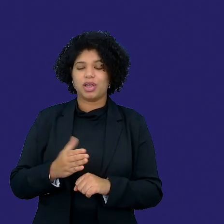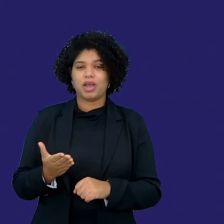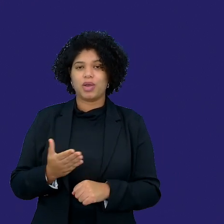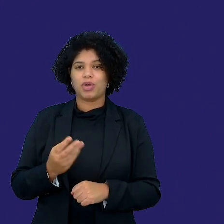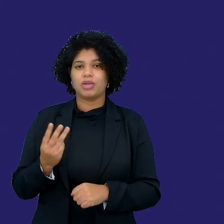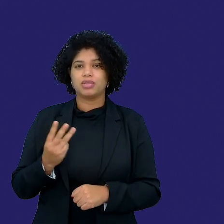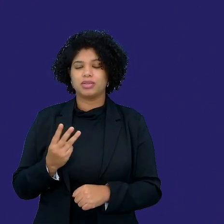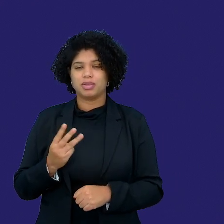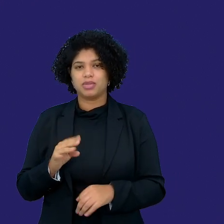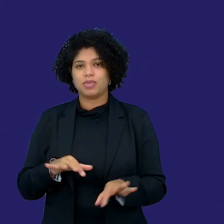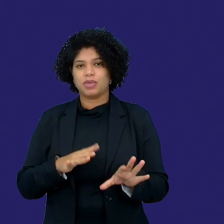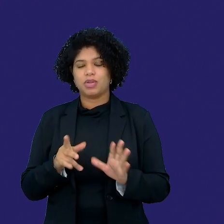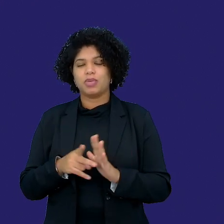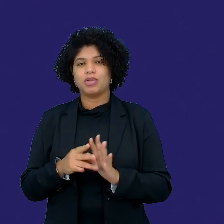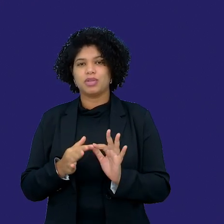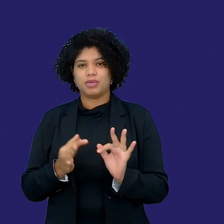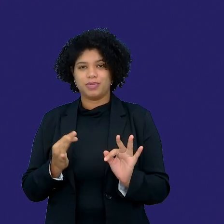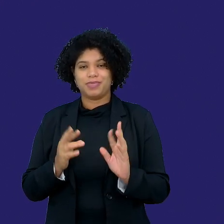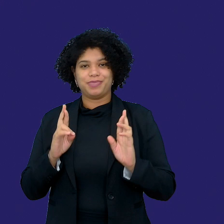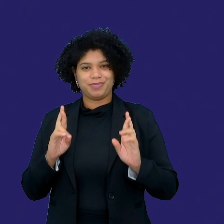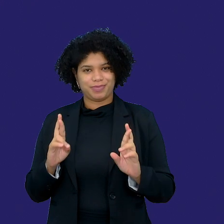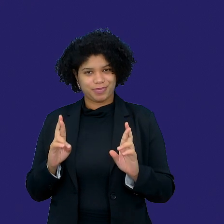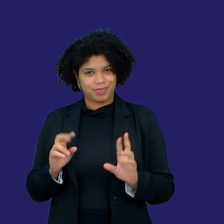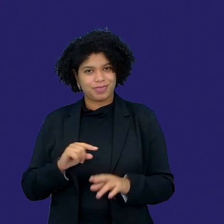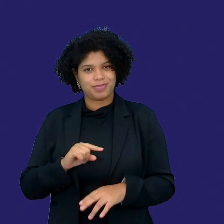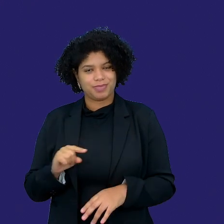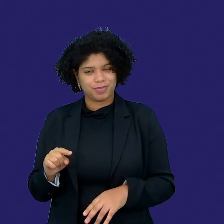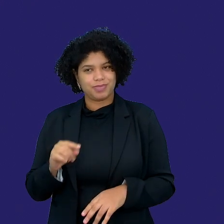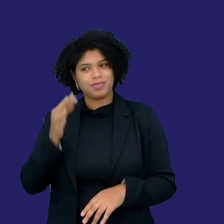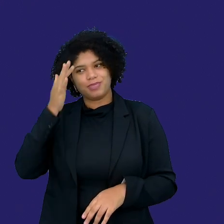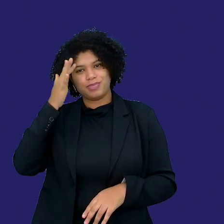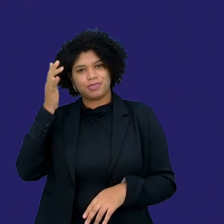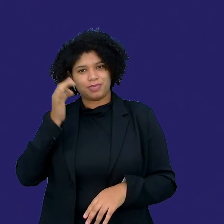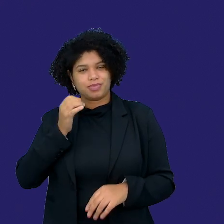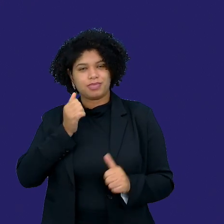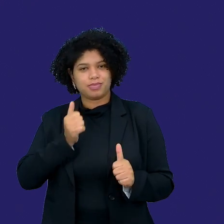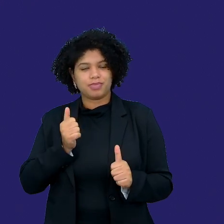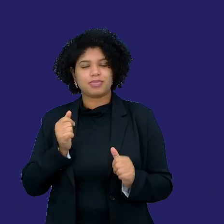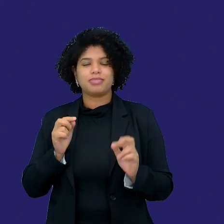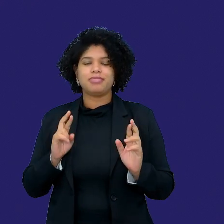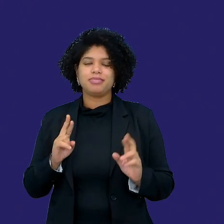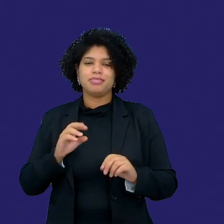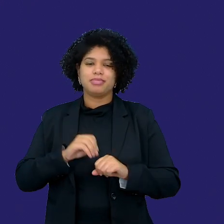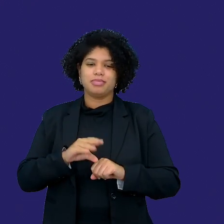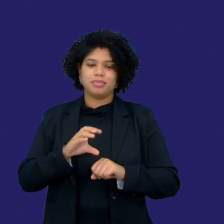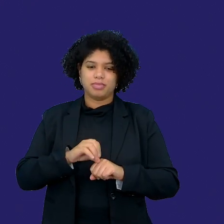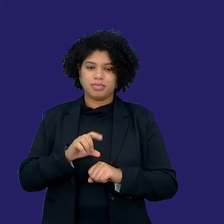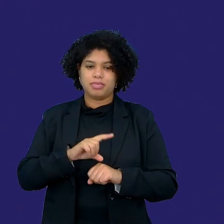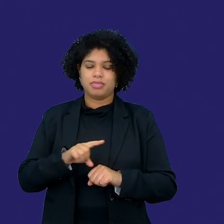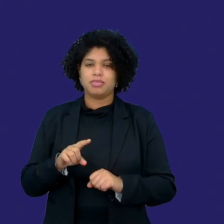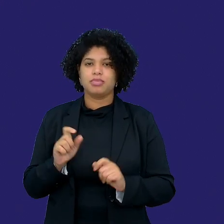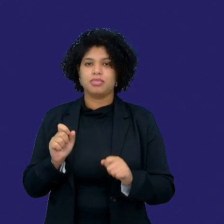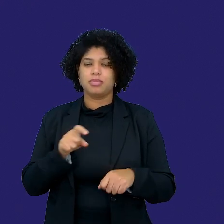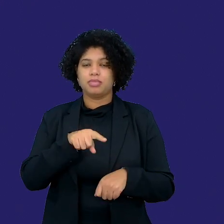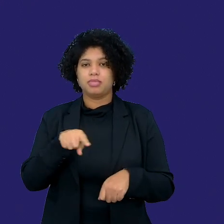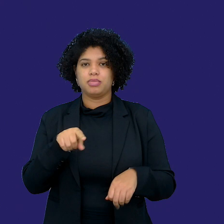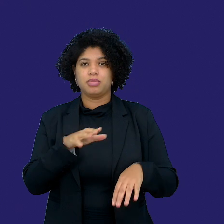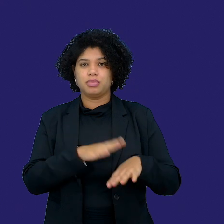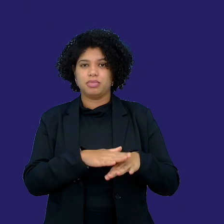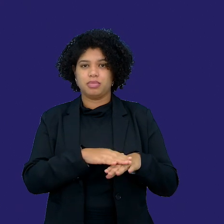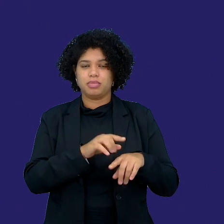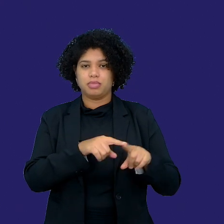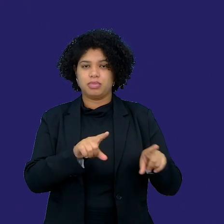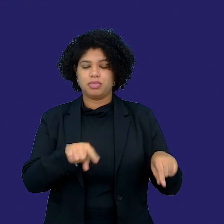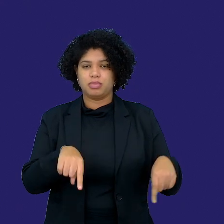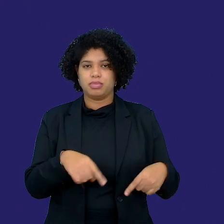para a disciplina de física. Eu espero que possa, né, colaborar, essas sugestões possam colaborar com as